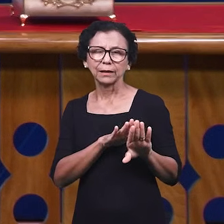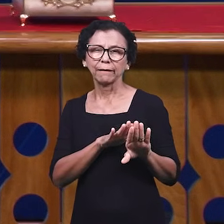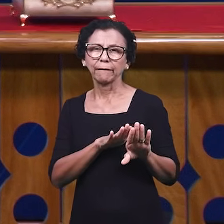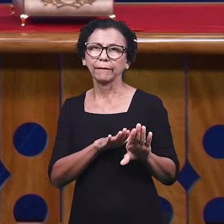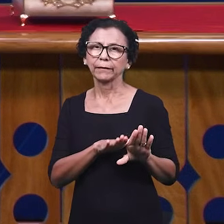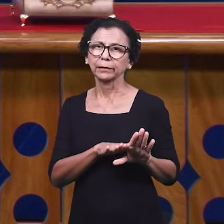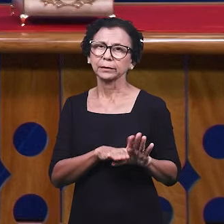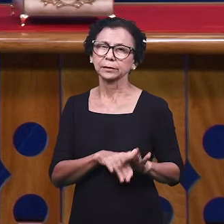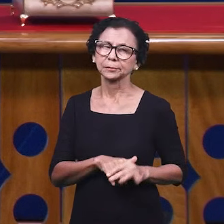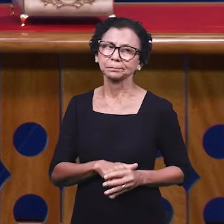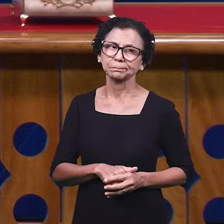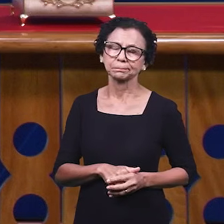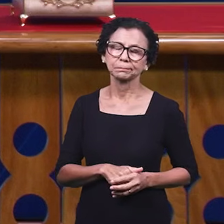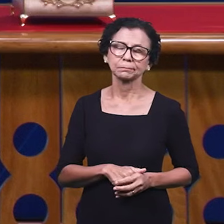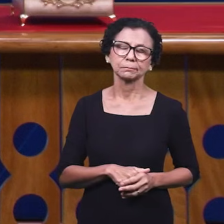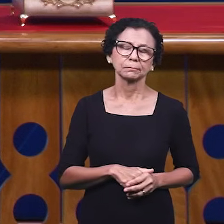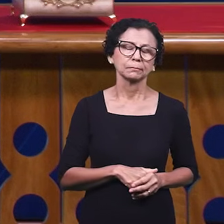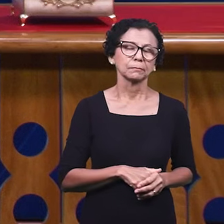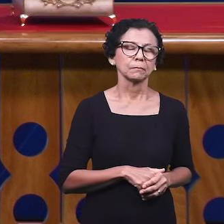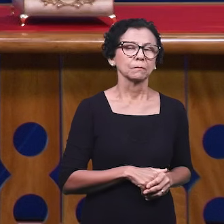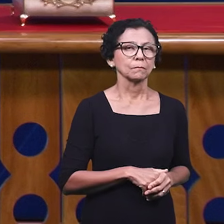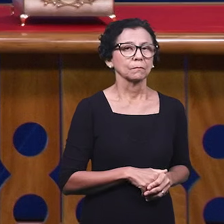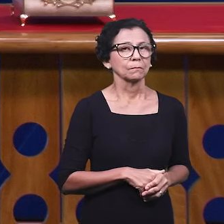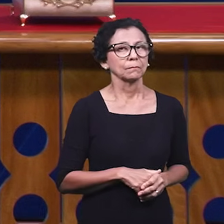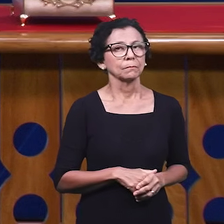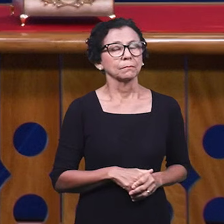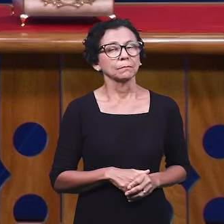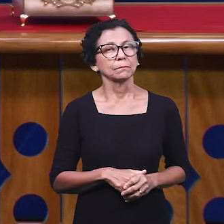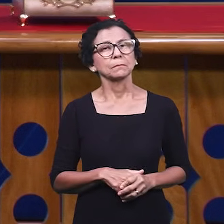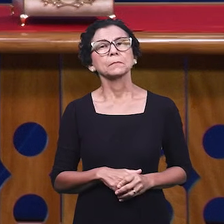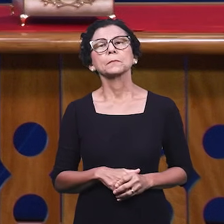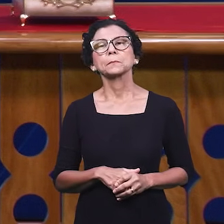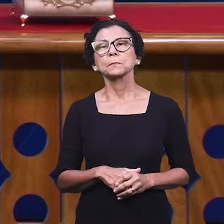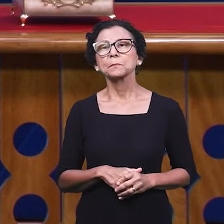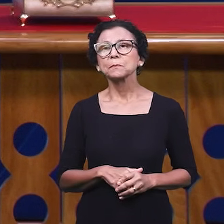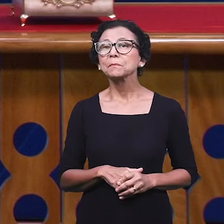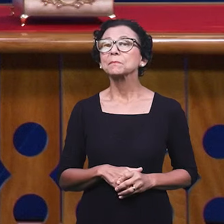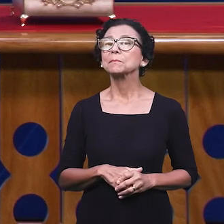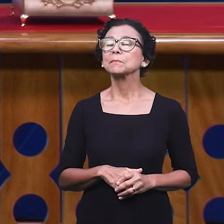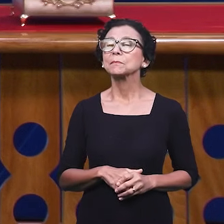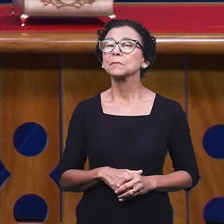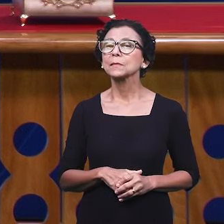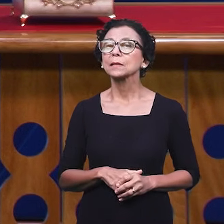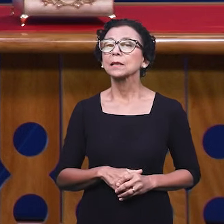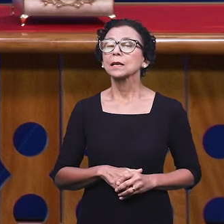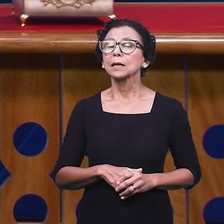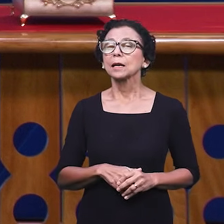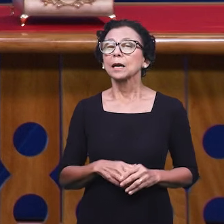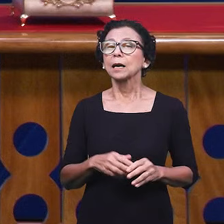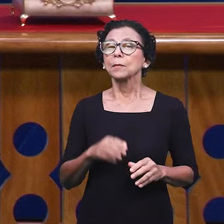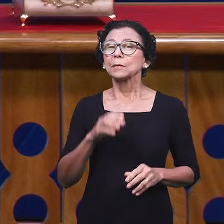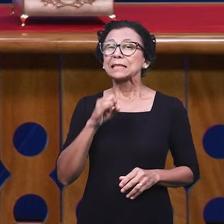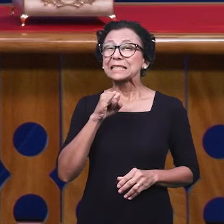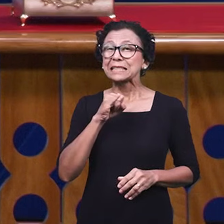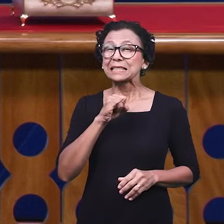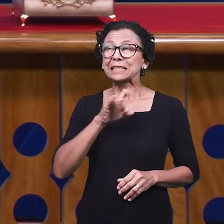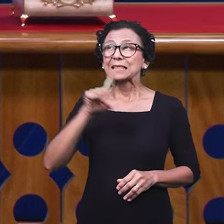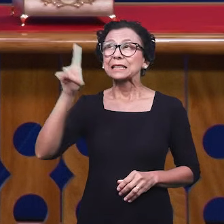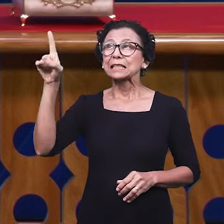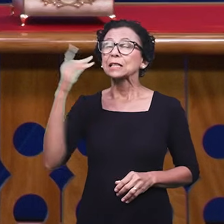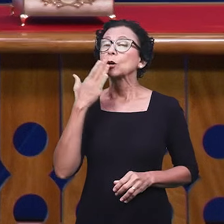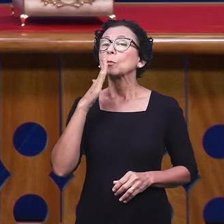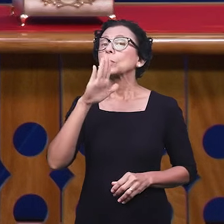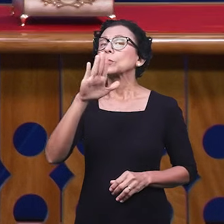Normal. Mas o Senhor nos trouxe aqui essa noite para nos lembrar que se foi Deus que prometeu, Deus fez a promessa para